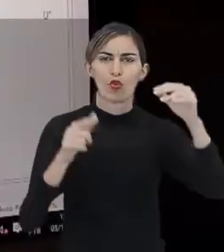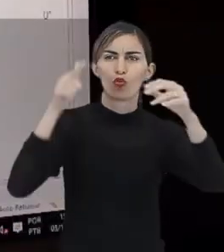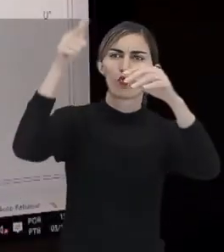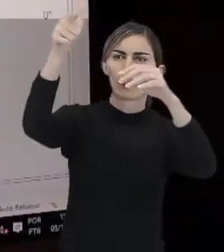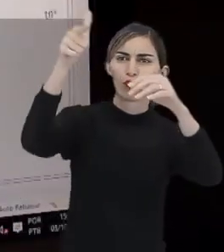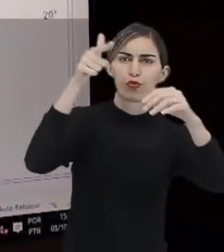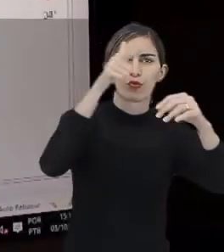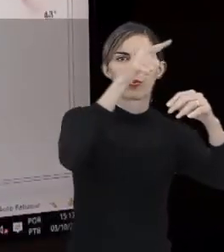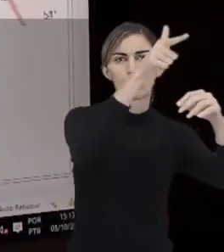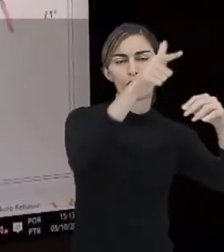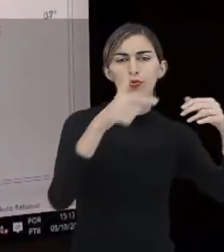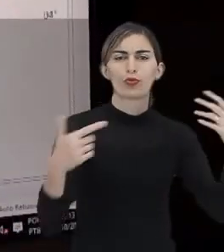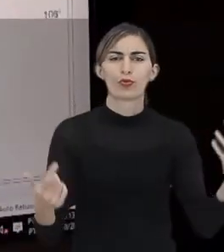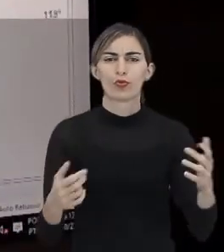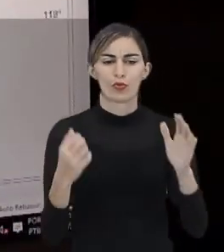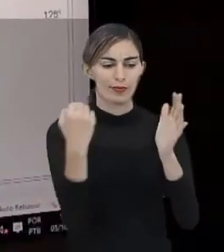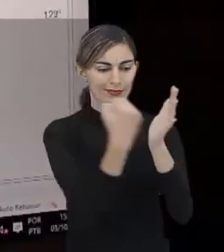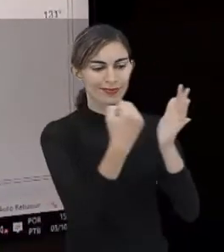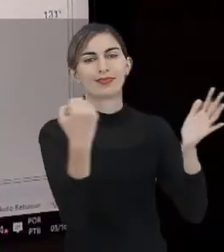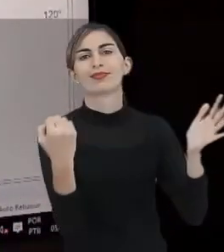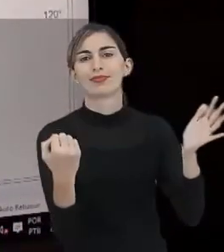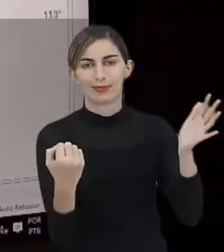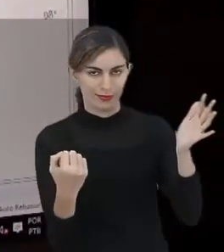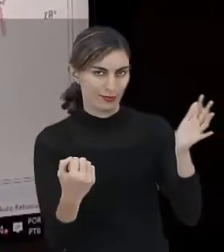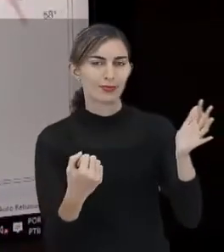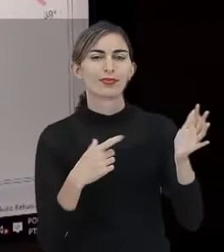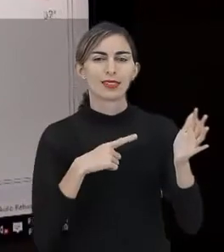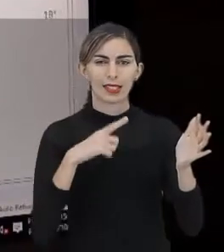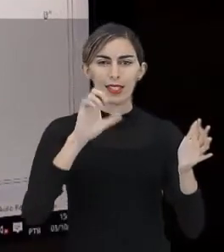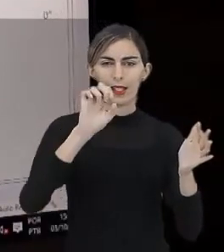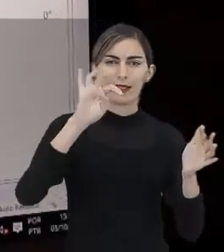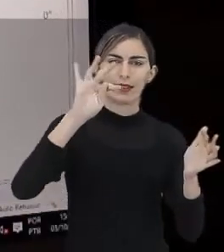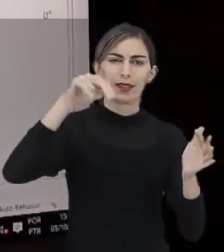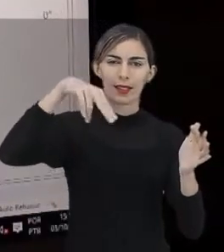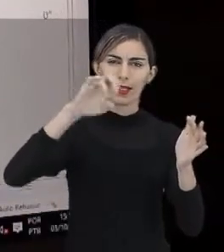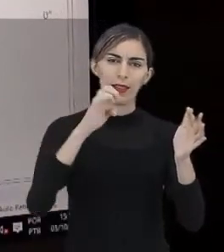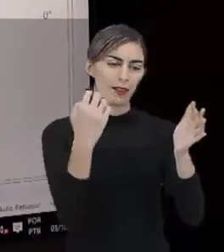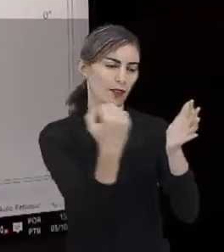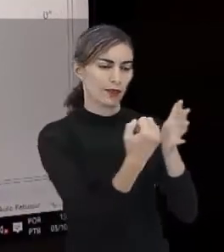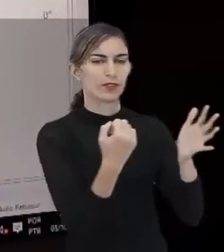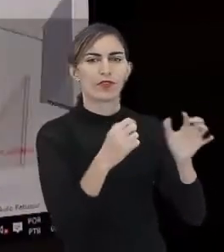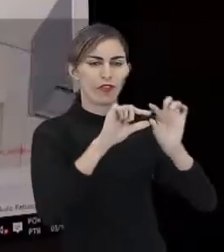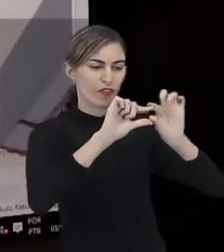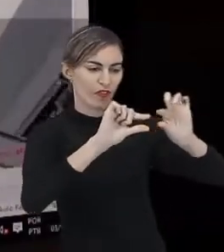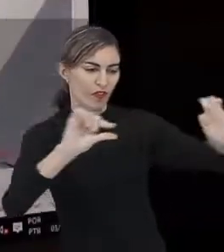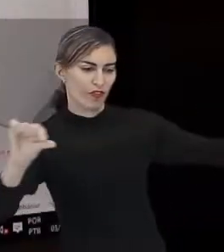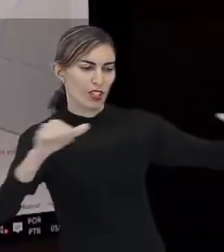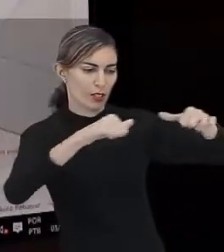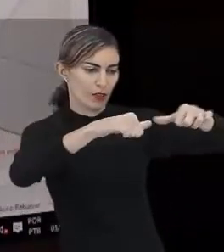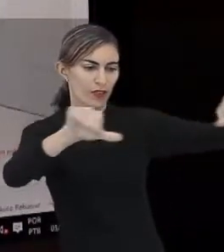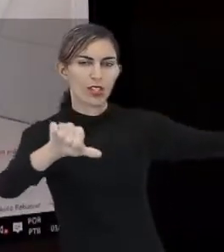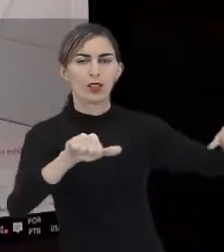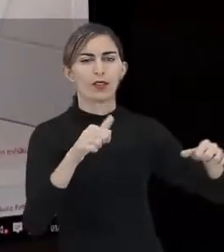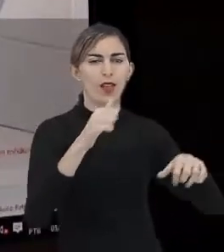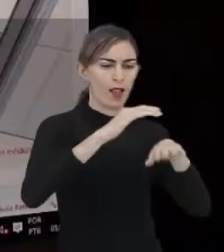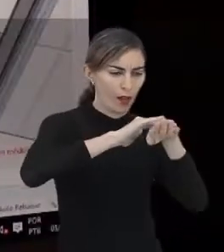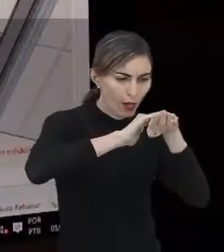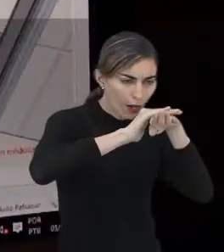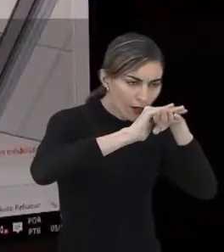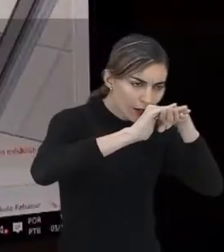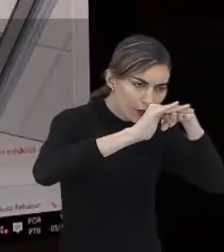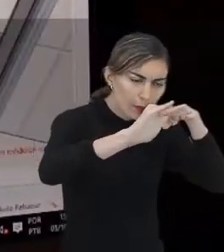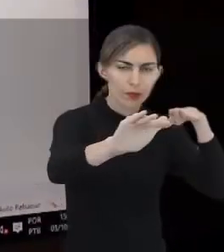de furação, etiqueta, que também vai estar informando o lado da fita de borda, o tipo de